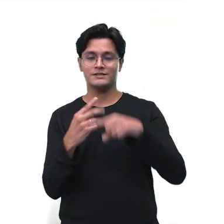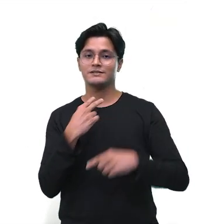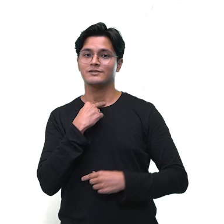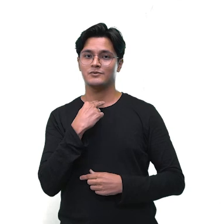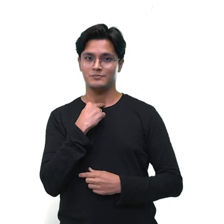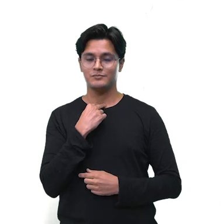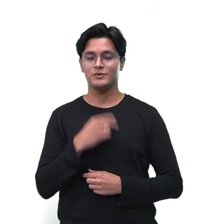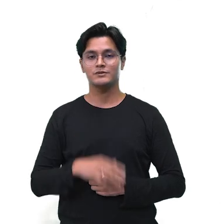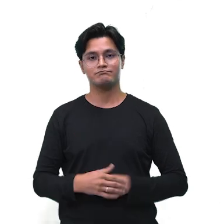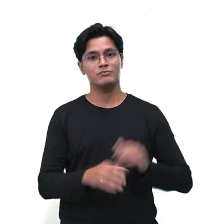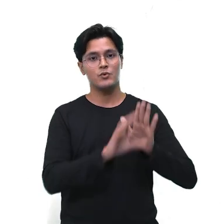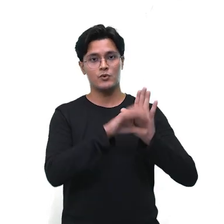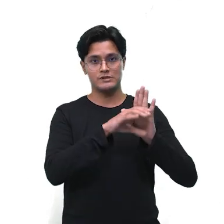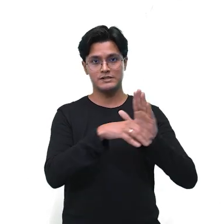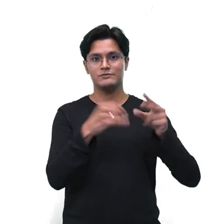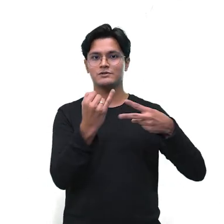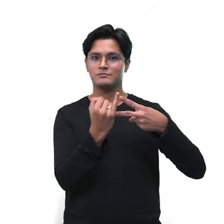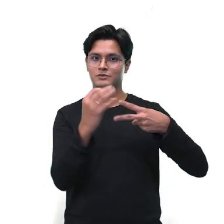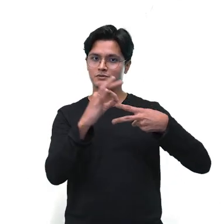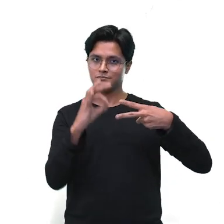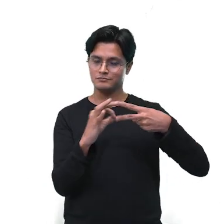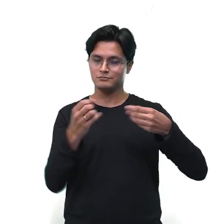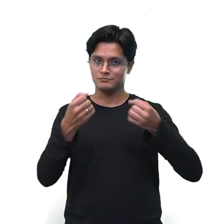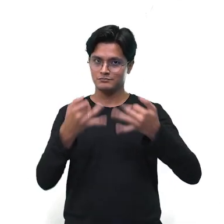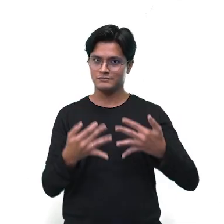assim diz a definição,